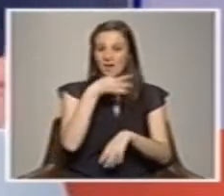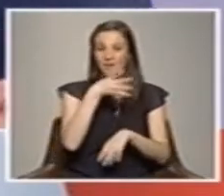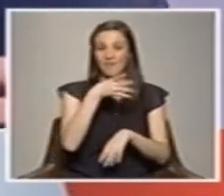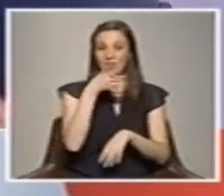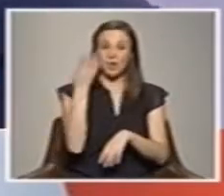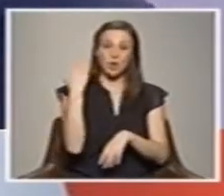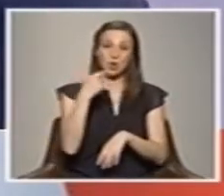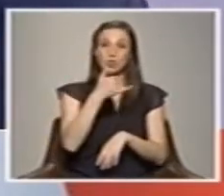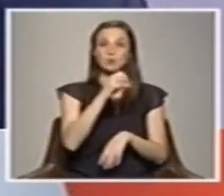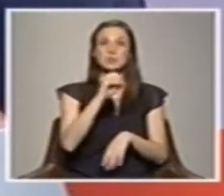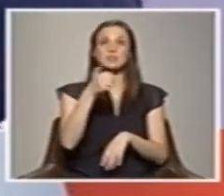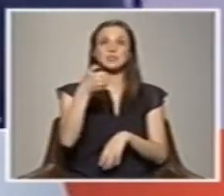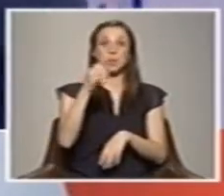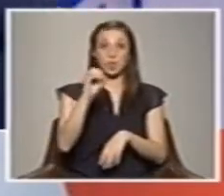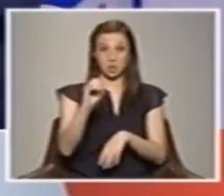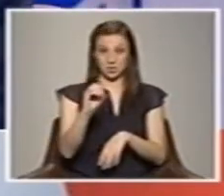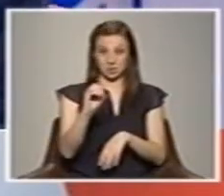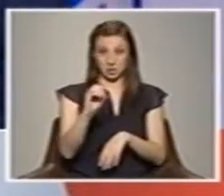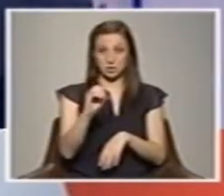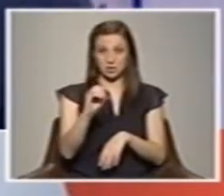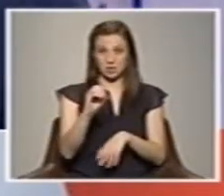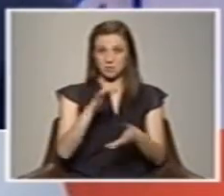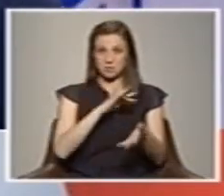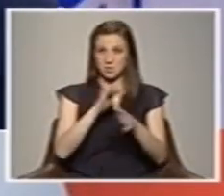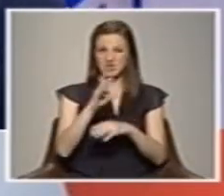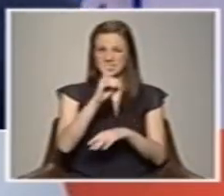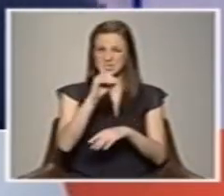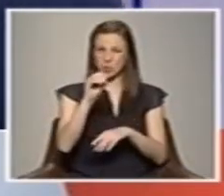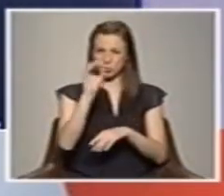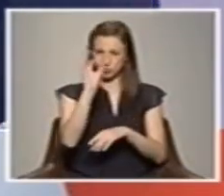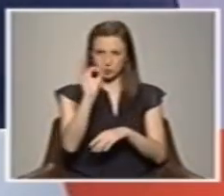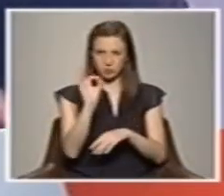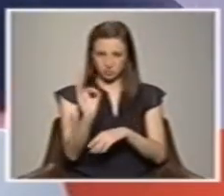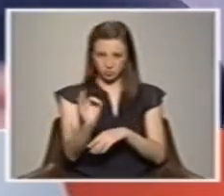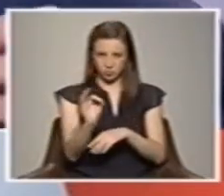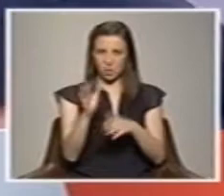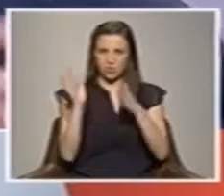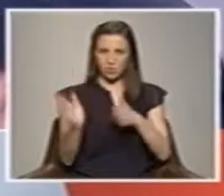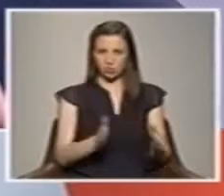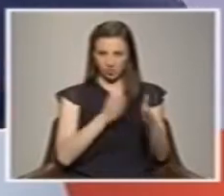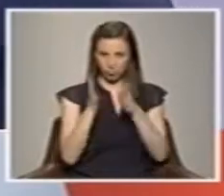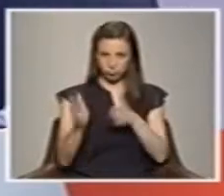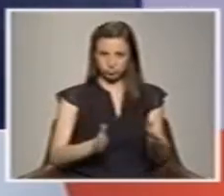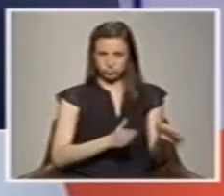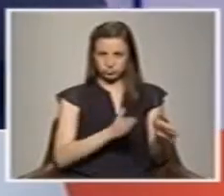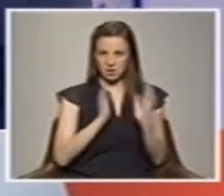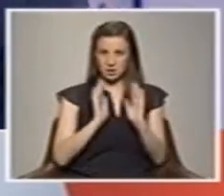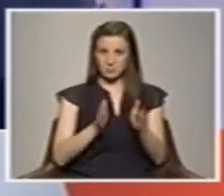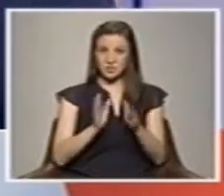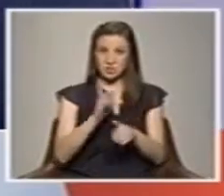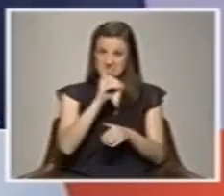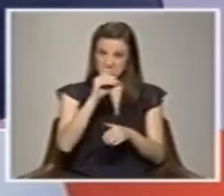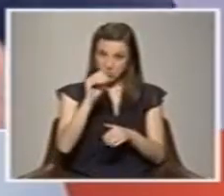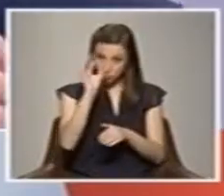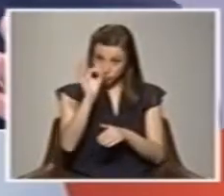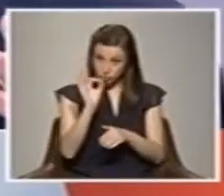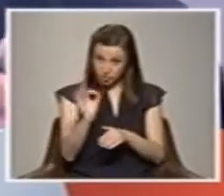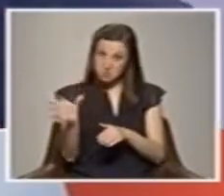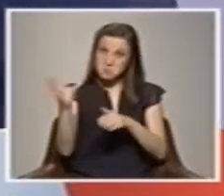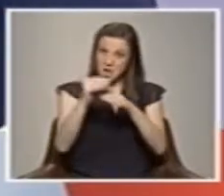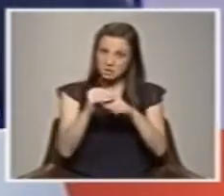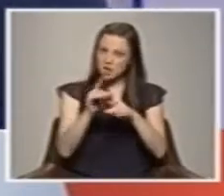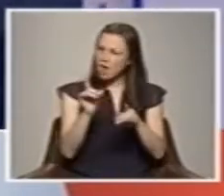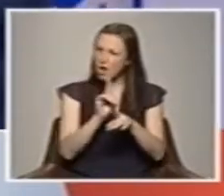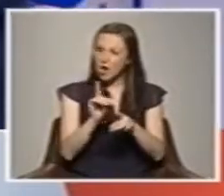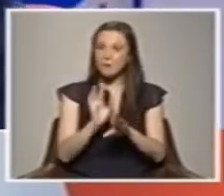do 2050, temos mais cerca de 60%, de produção, termos que ter mais de 60% de produção, não é bem assim.